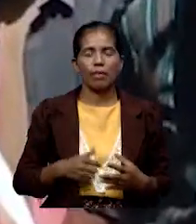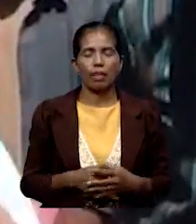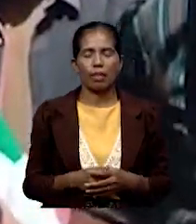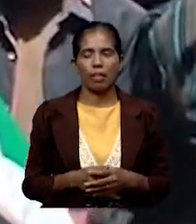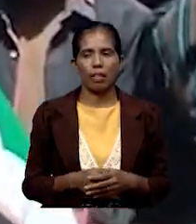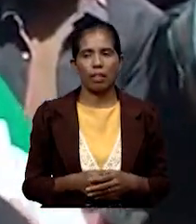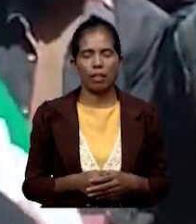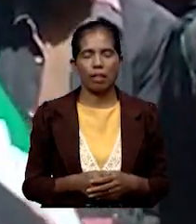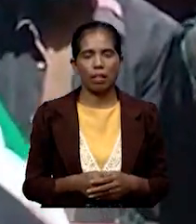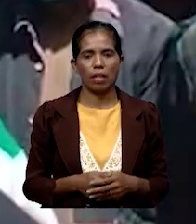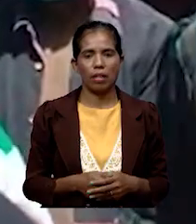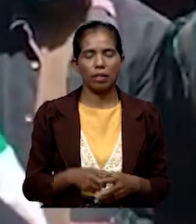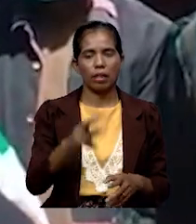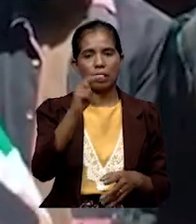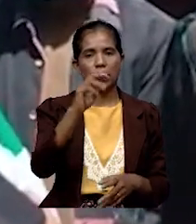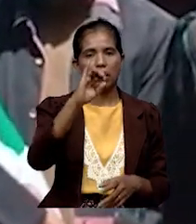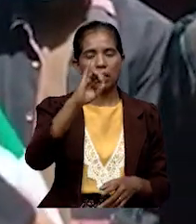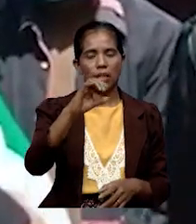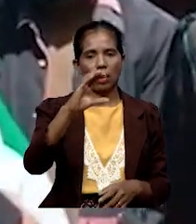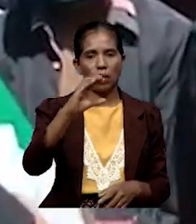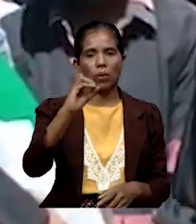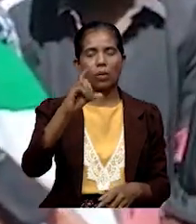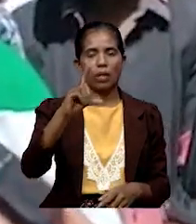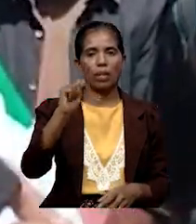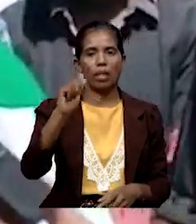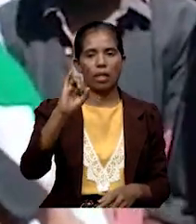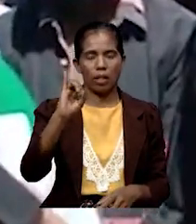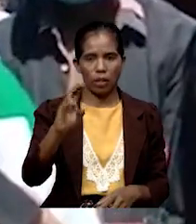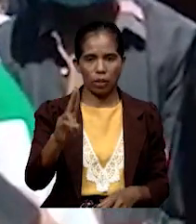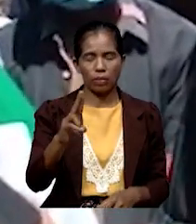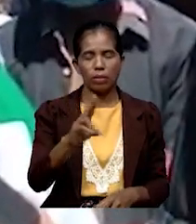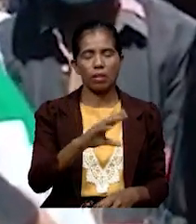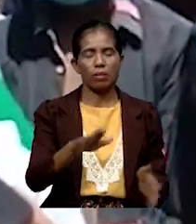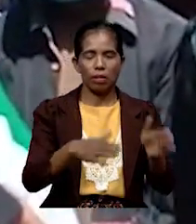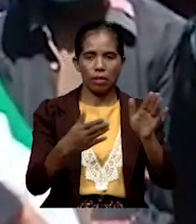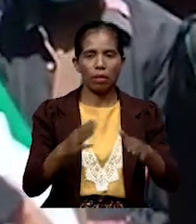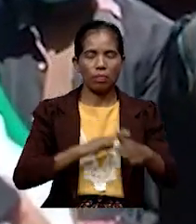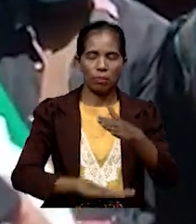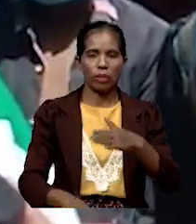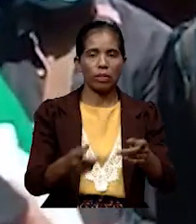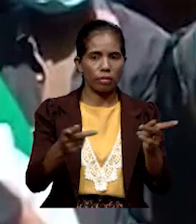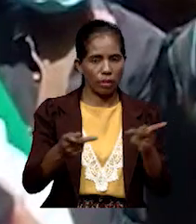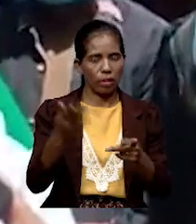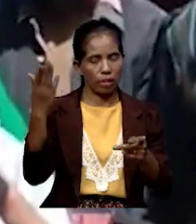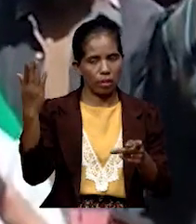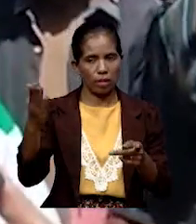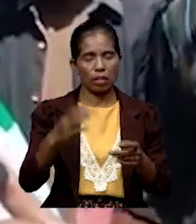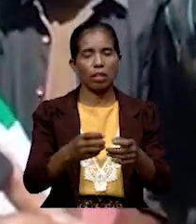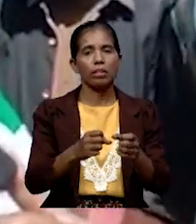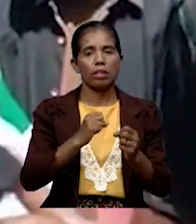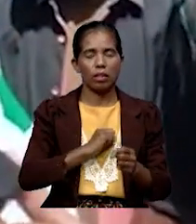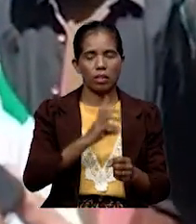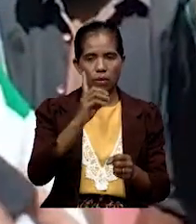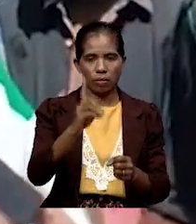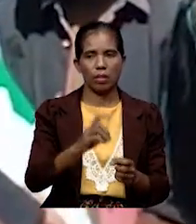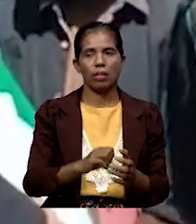tem a história, ela ia, é maluma que a doa, né, monumento bom, a Nicolau Lobato, uma guia que era rotunda,